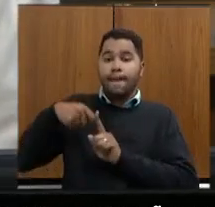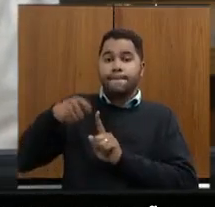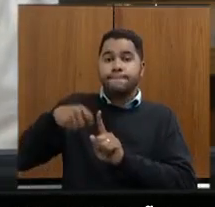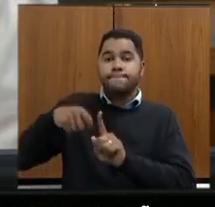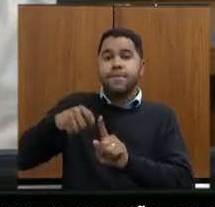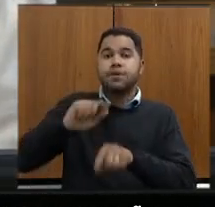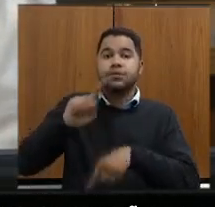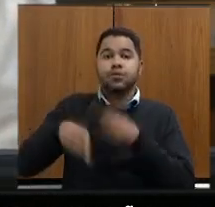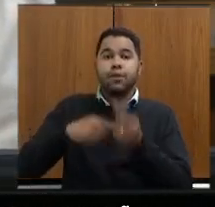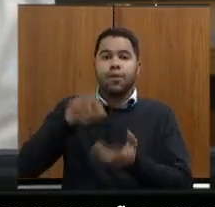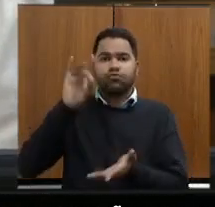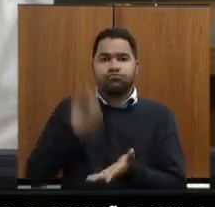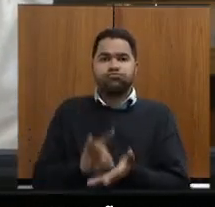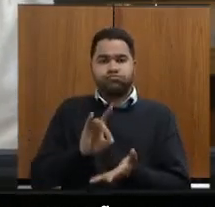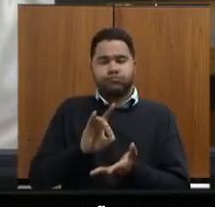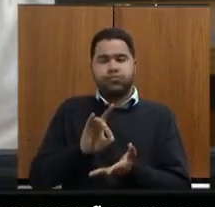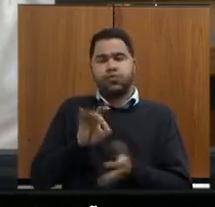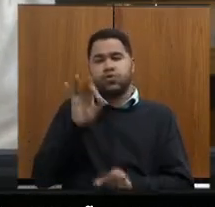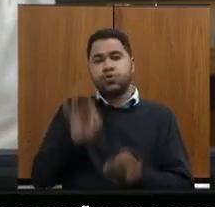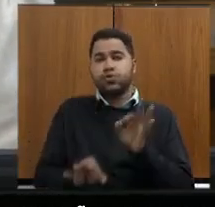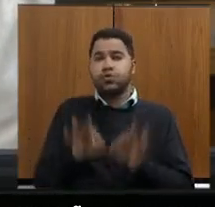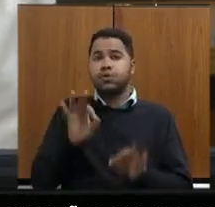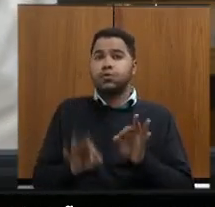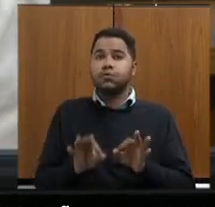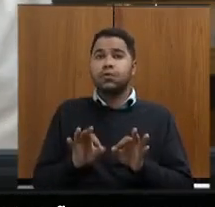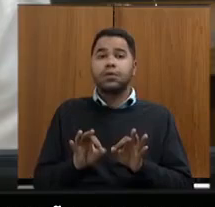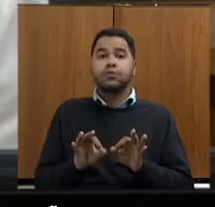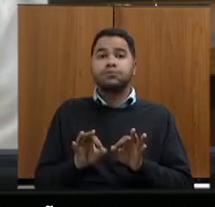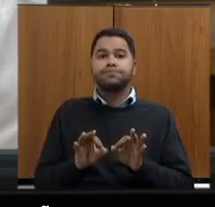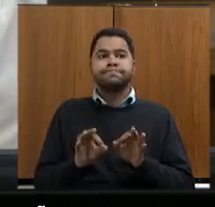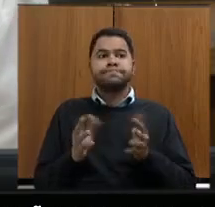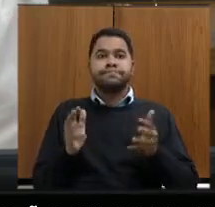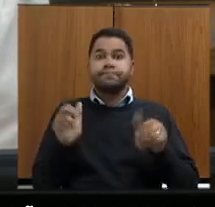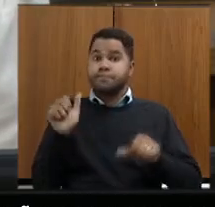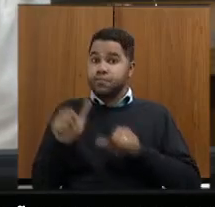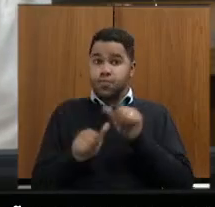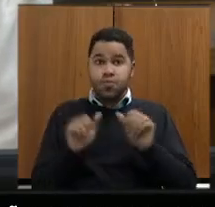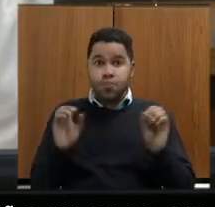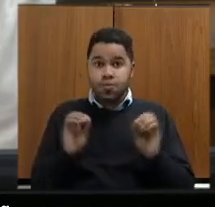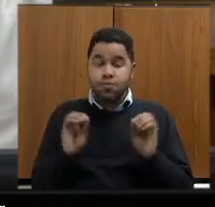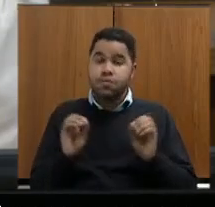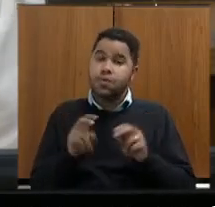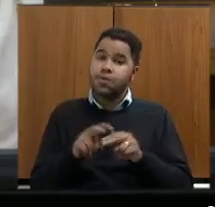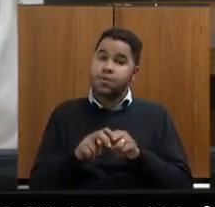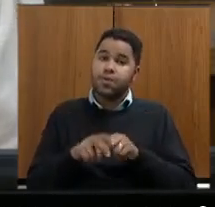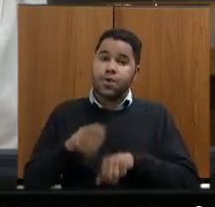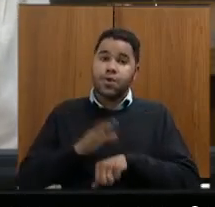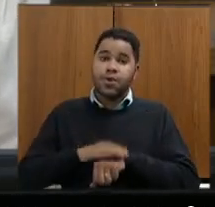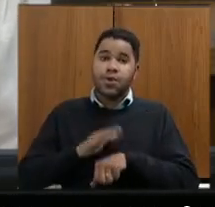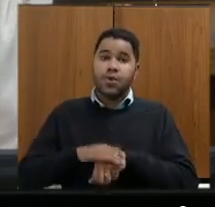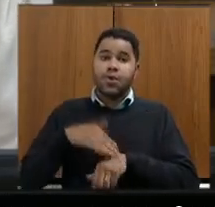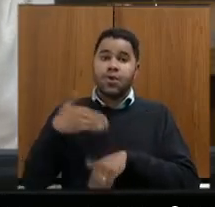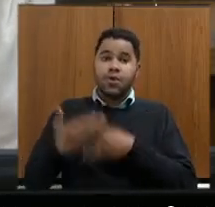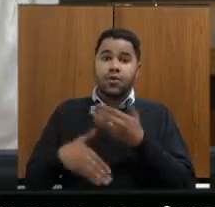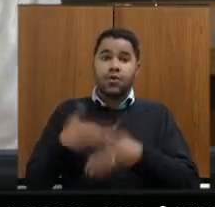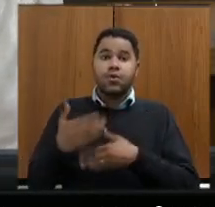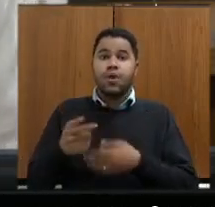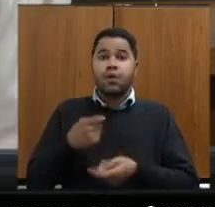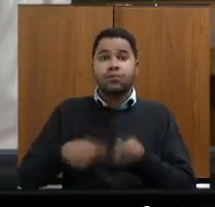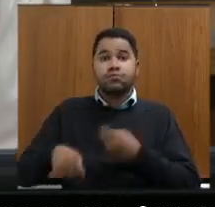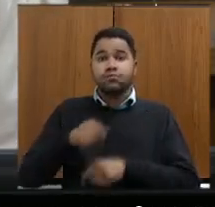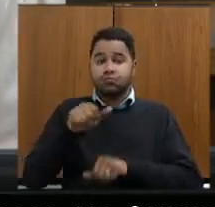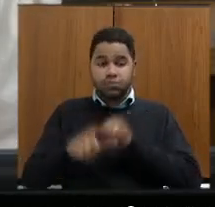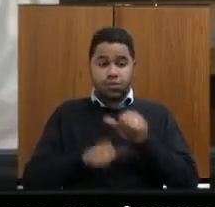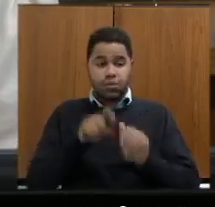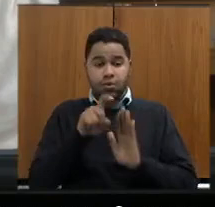eu homologado judicialmente então parte dessa a imutabilidade do acordo derivado para o processo de renegociação por muitas vezes